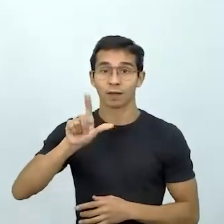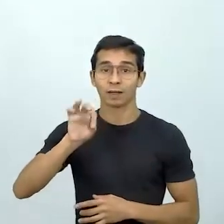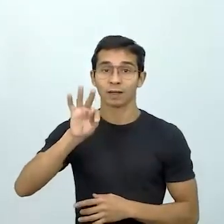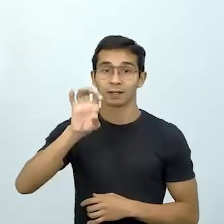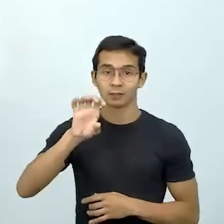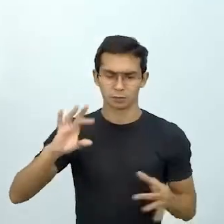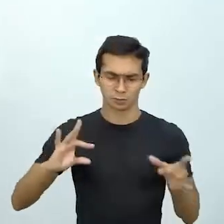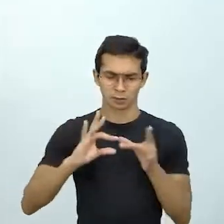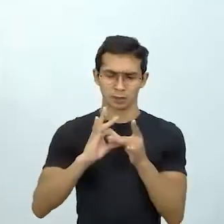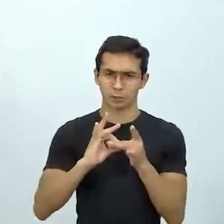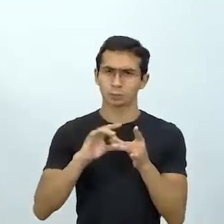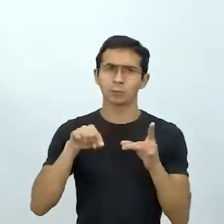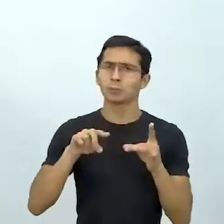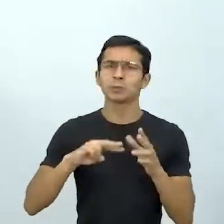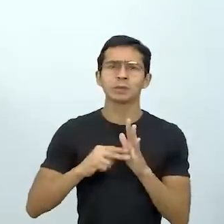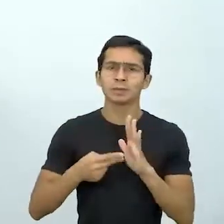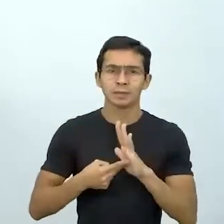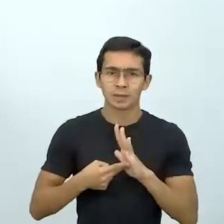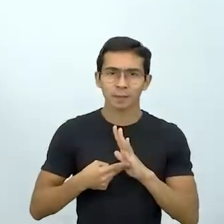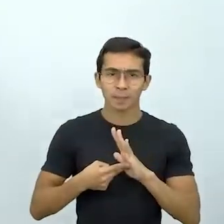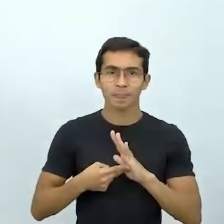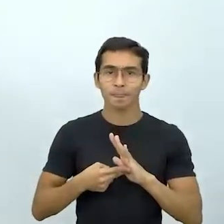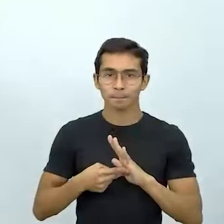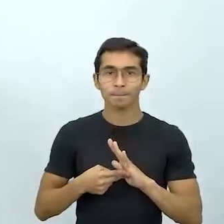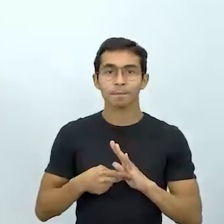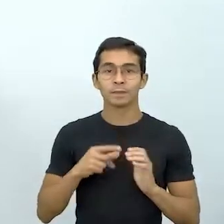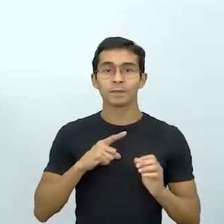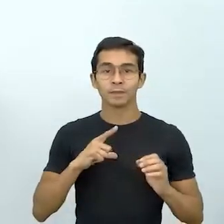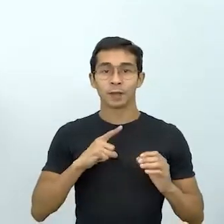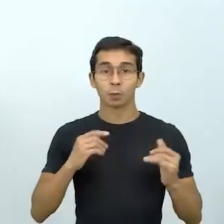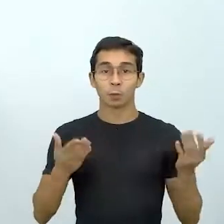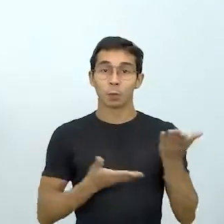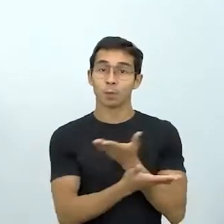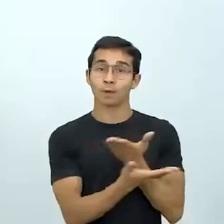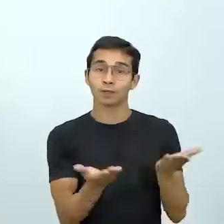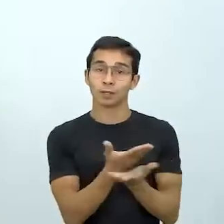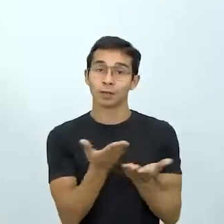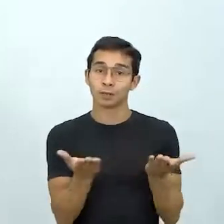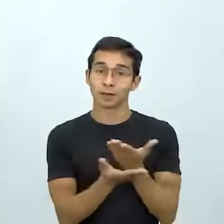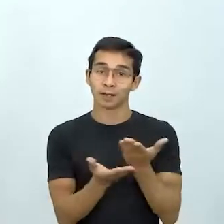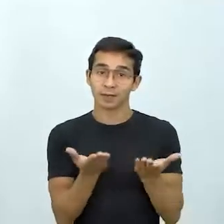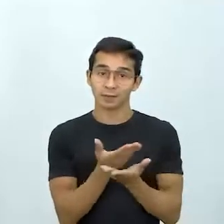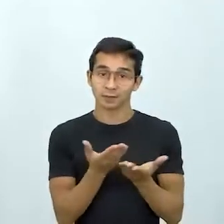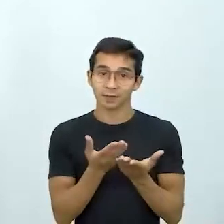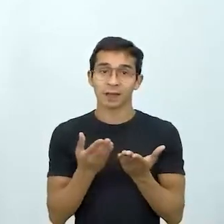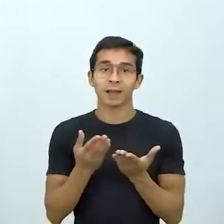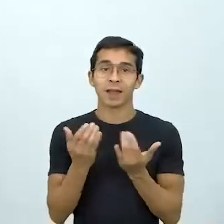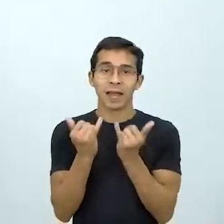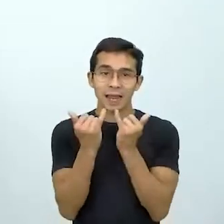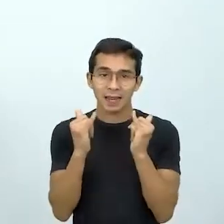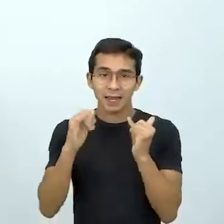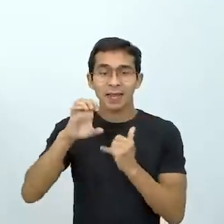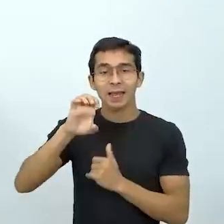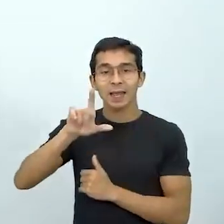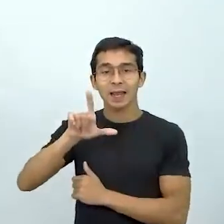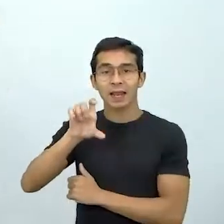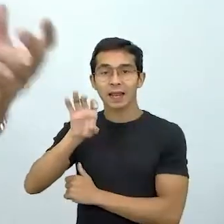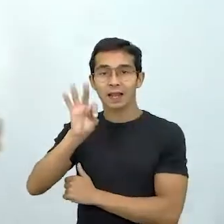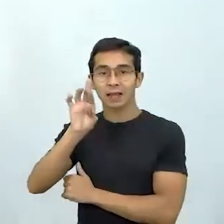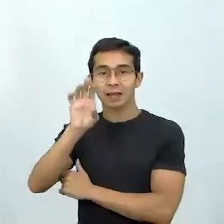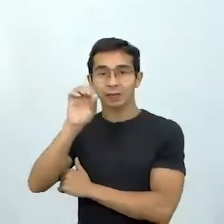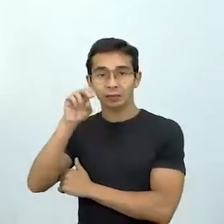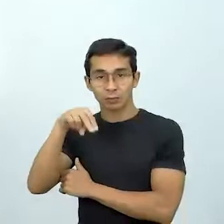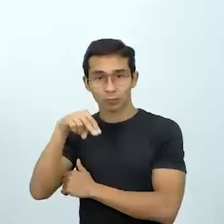compartilhamento de elétrons entre átomos, de eletronegatividade próxima ou